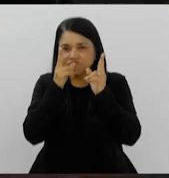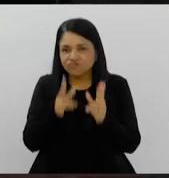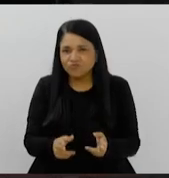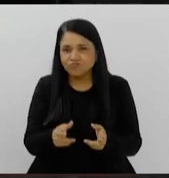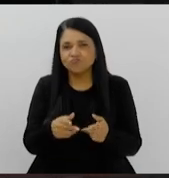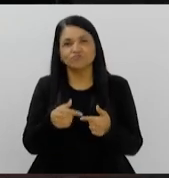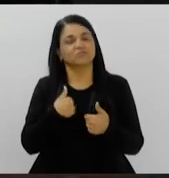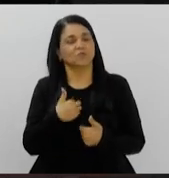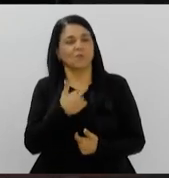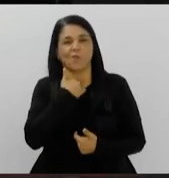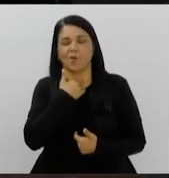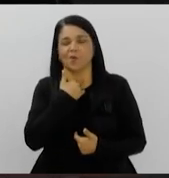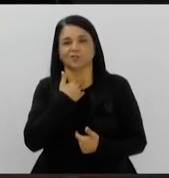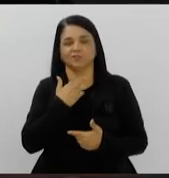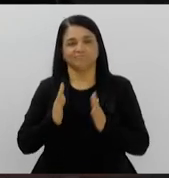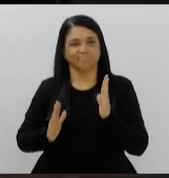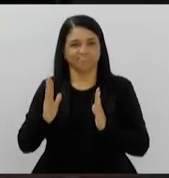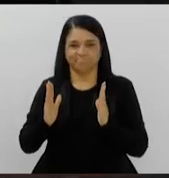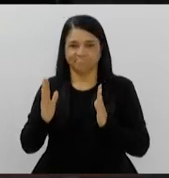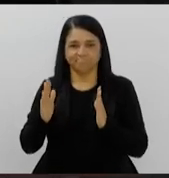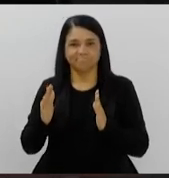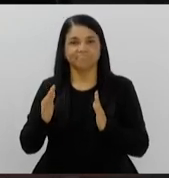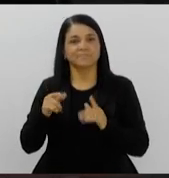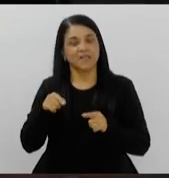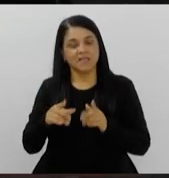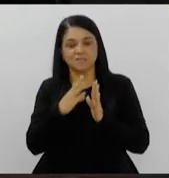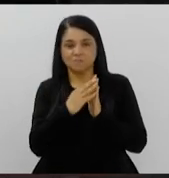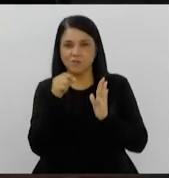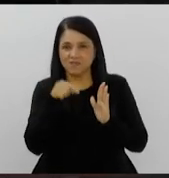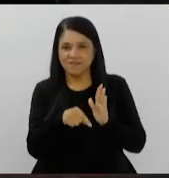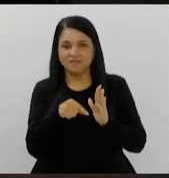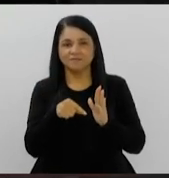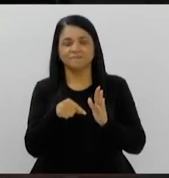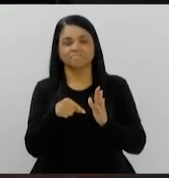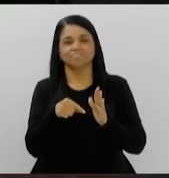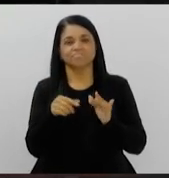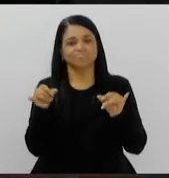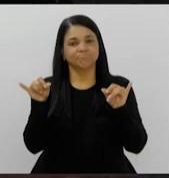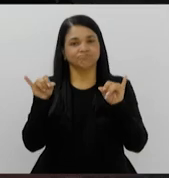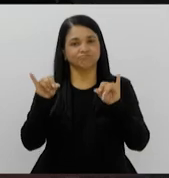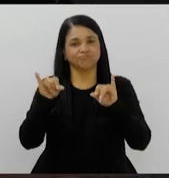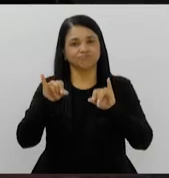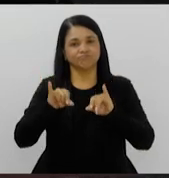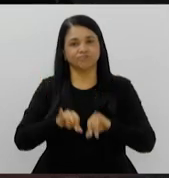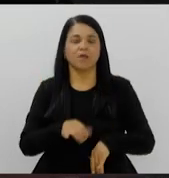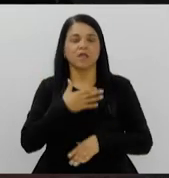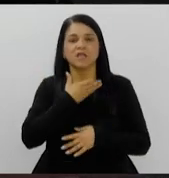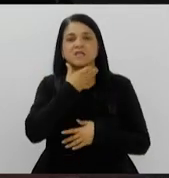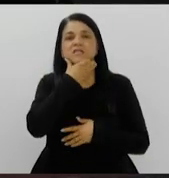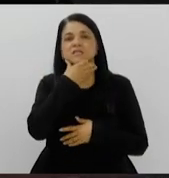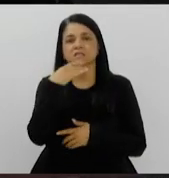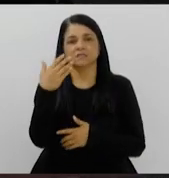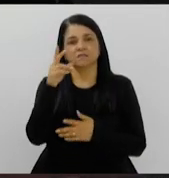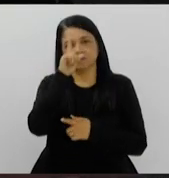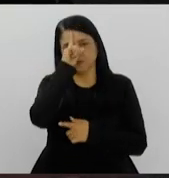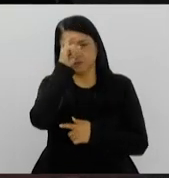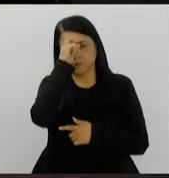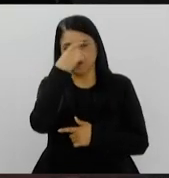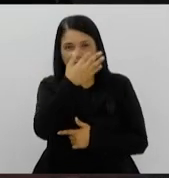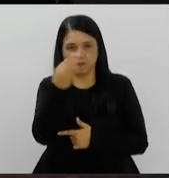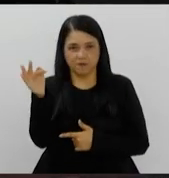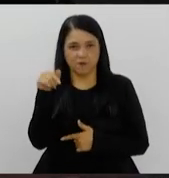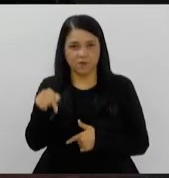temporários, porque é esse modelo que está empurrando os hospitais federais para essa crise cada vez mais grave. Vamos